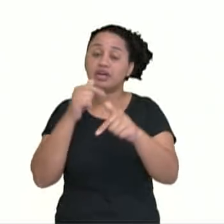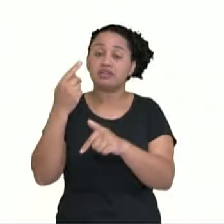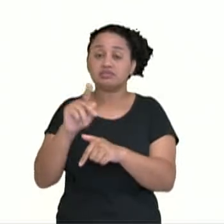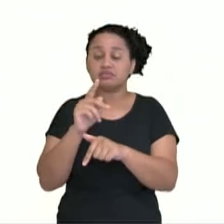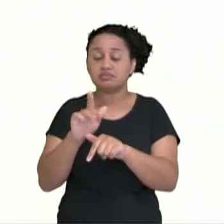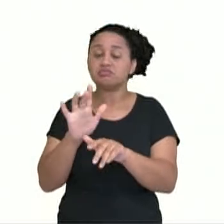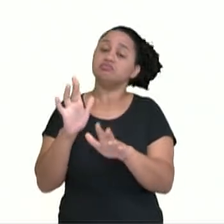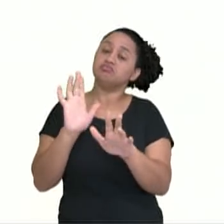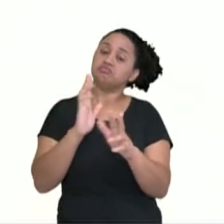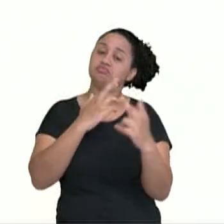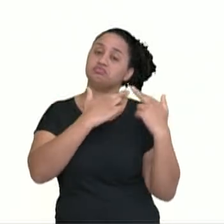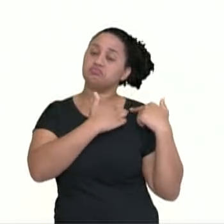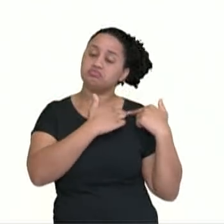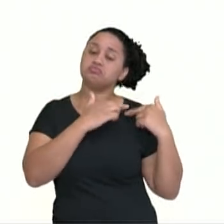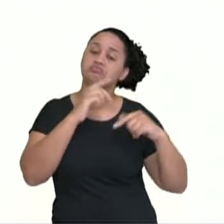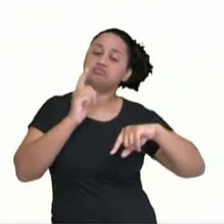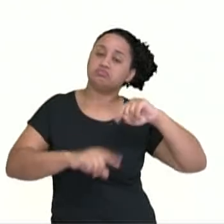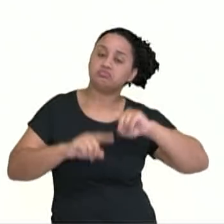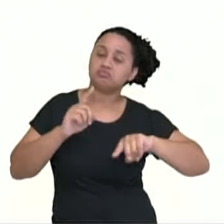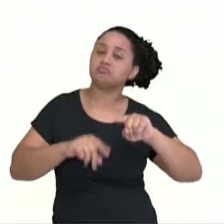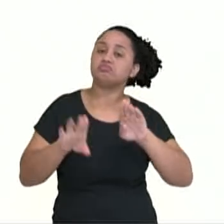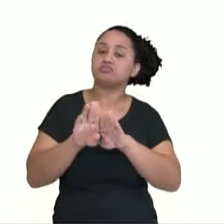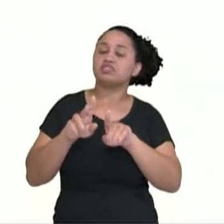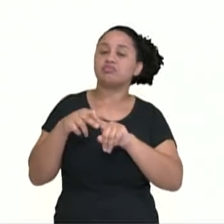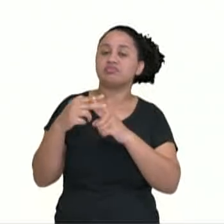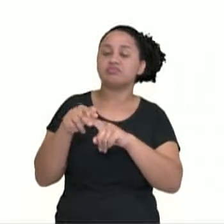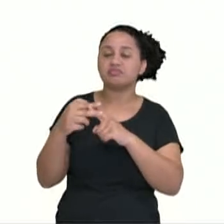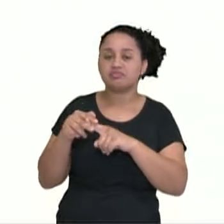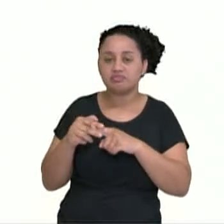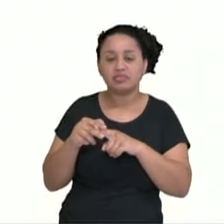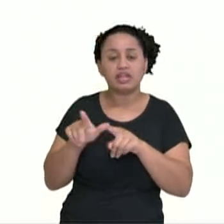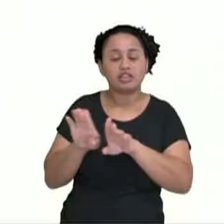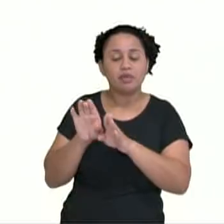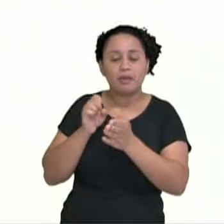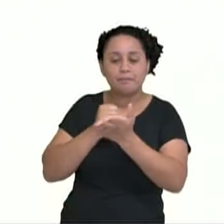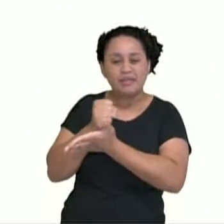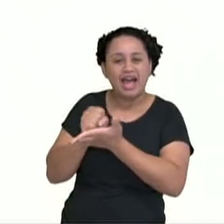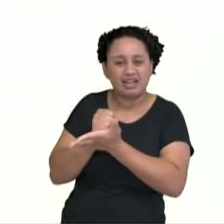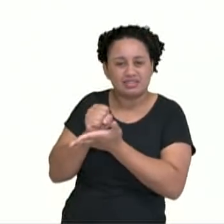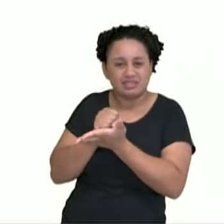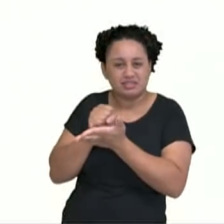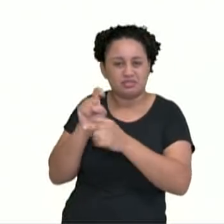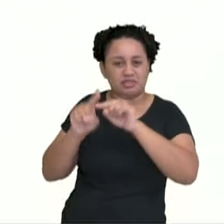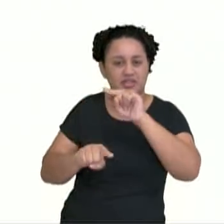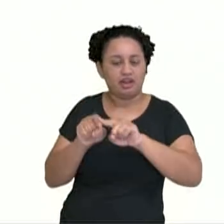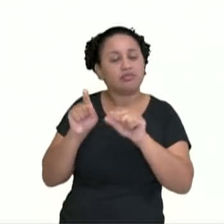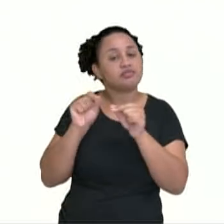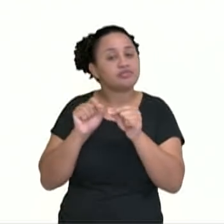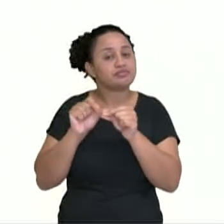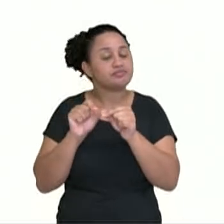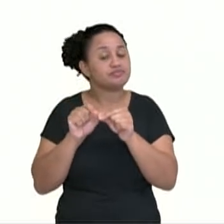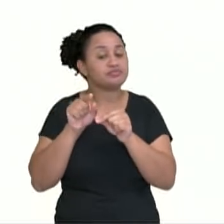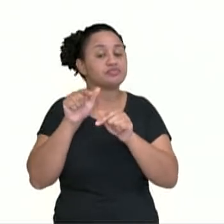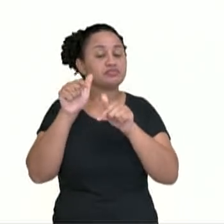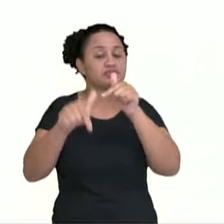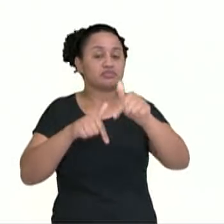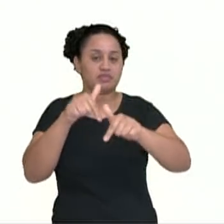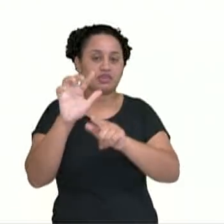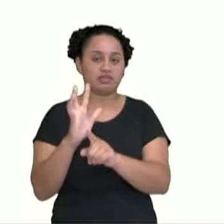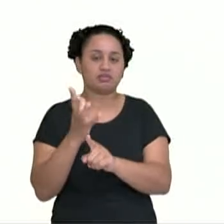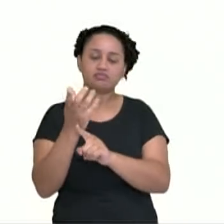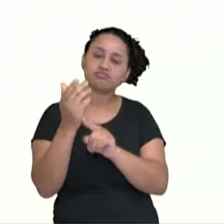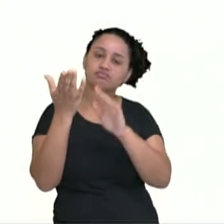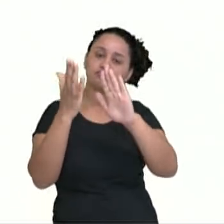dono do seu produto e das ferramentas e da matéria-prima. O trabalho artesanal, ele é